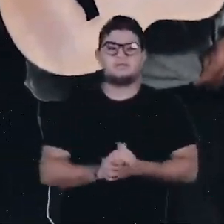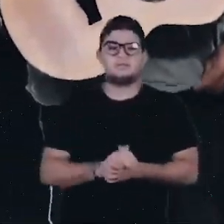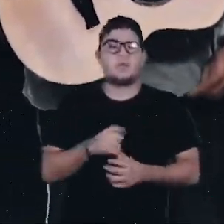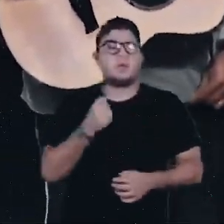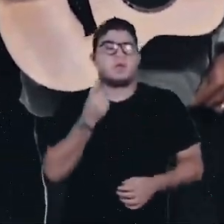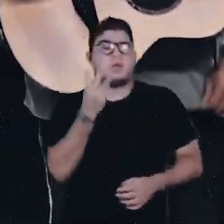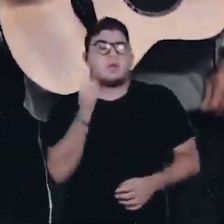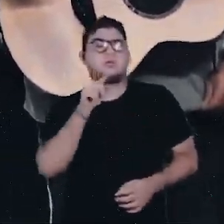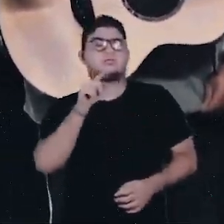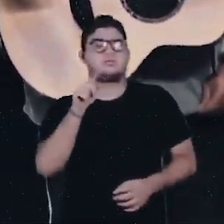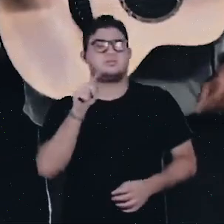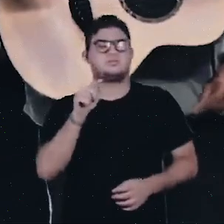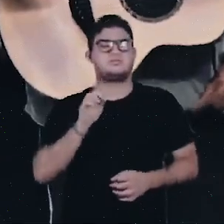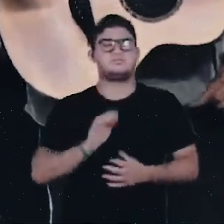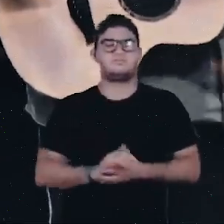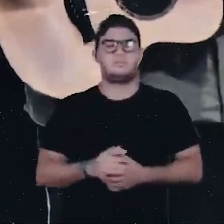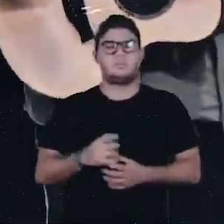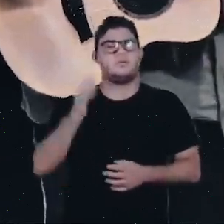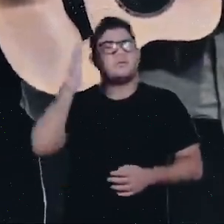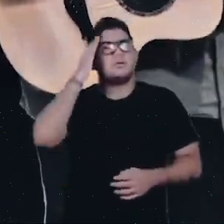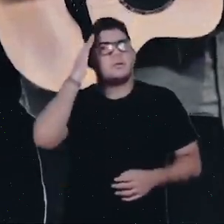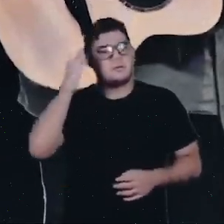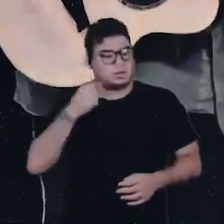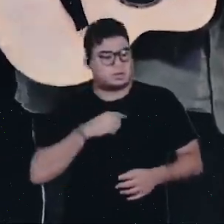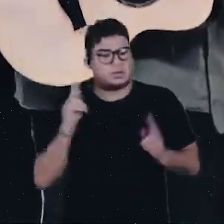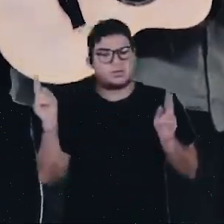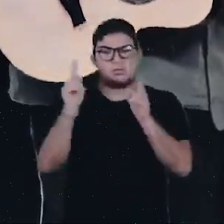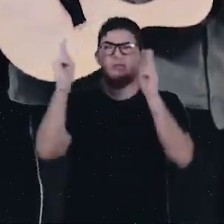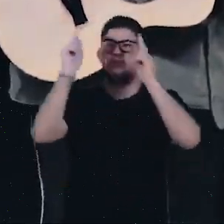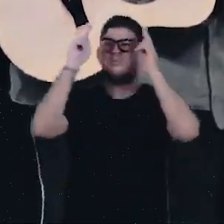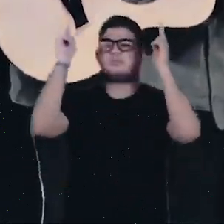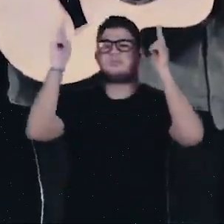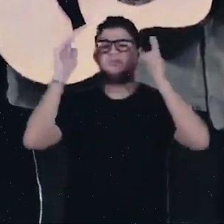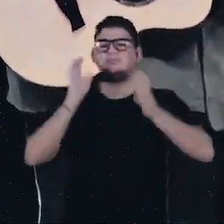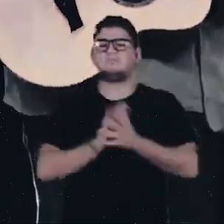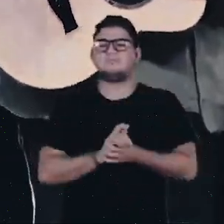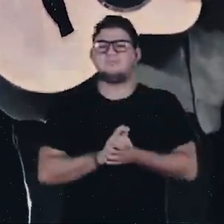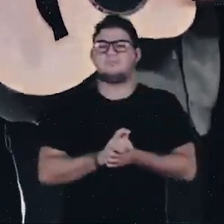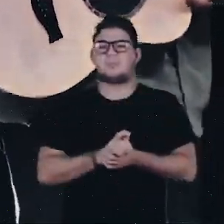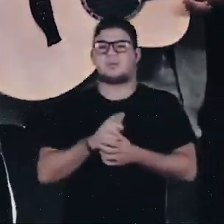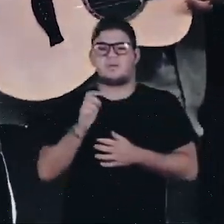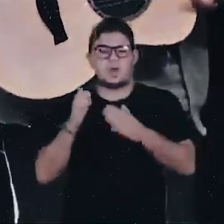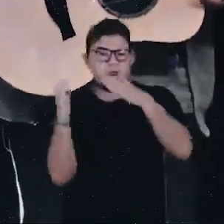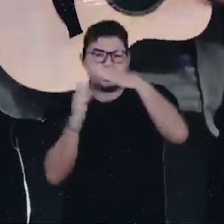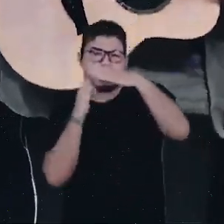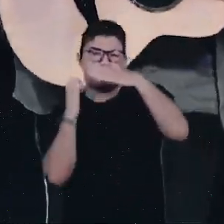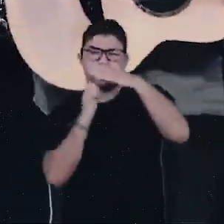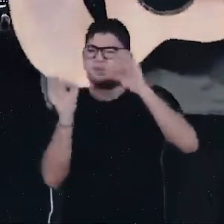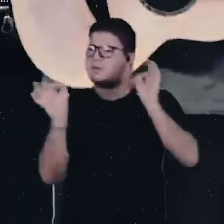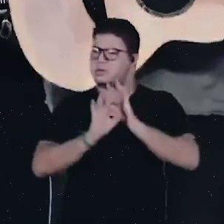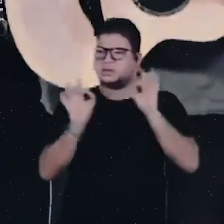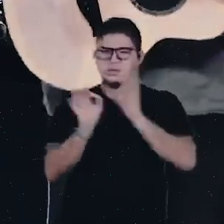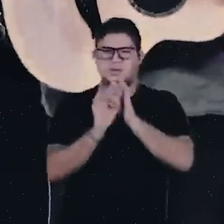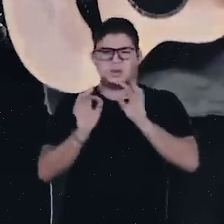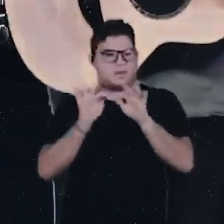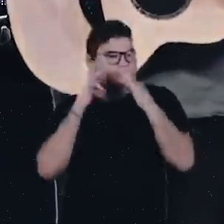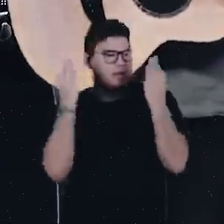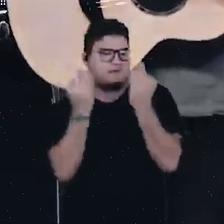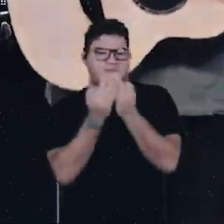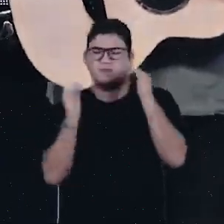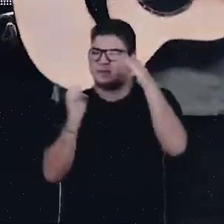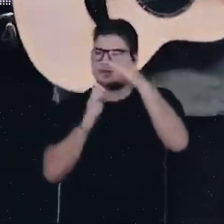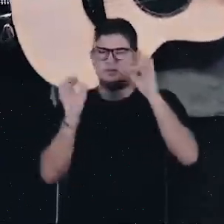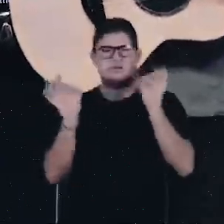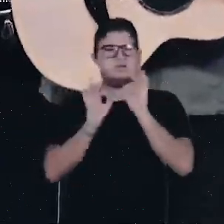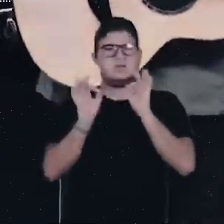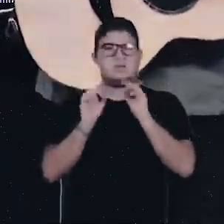Quanto você acha que você vale? Eu não estou falando para a sua empresa, não estou falando para a família, eu estou falando para